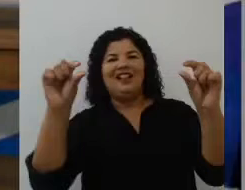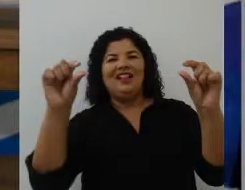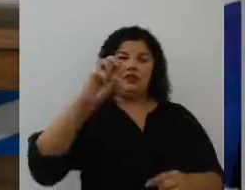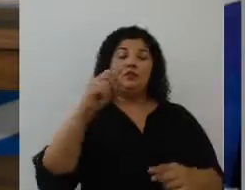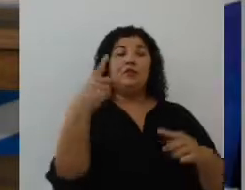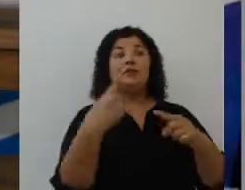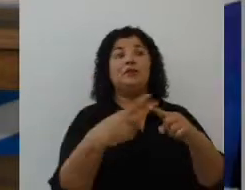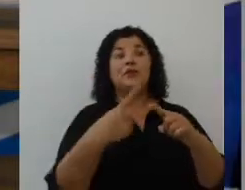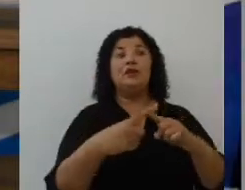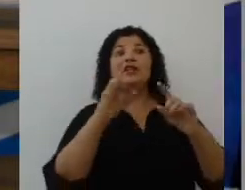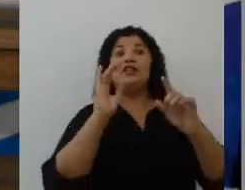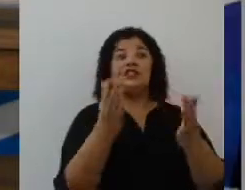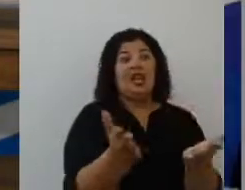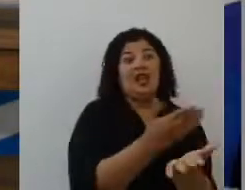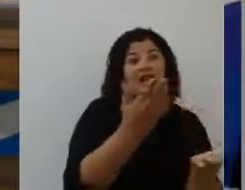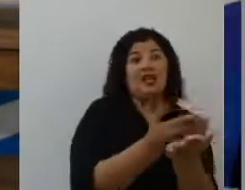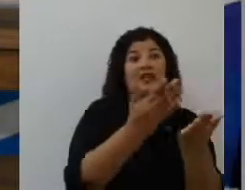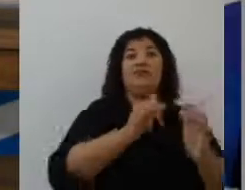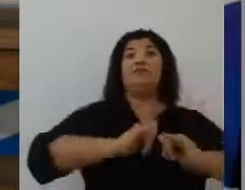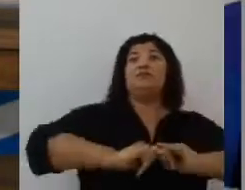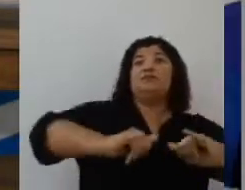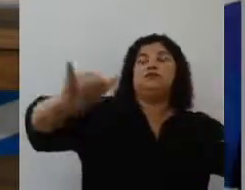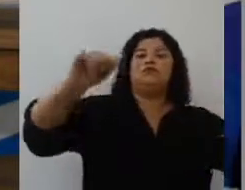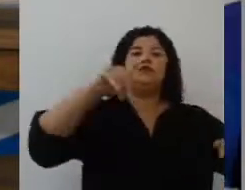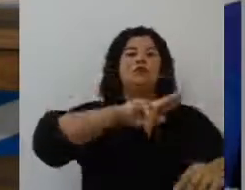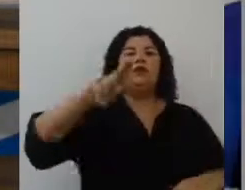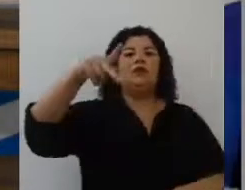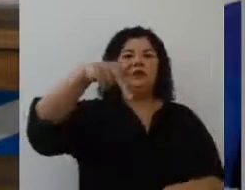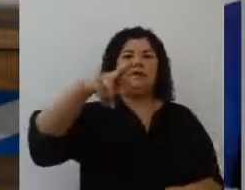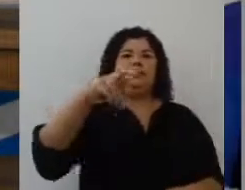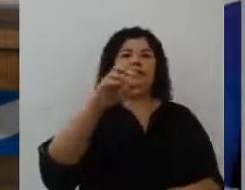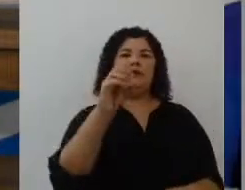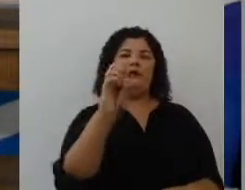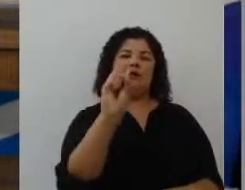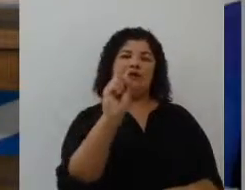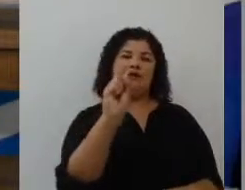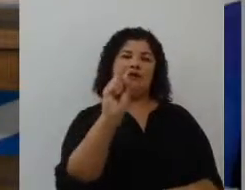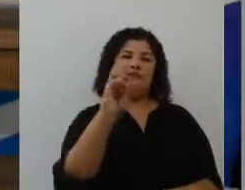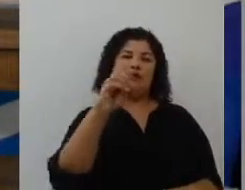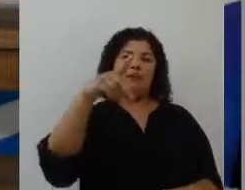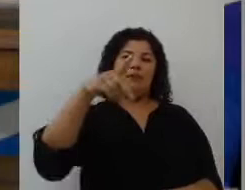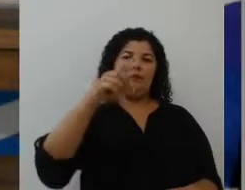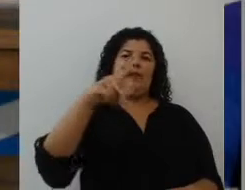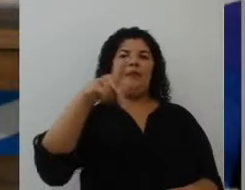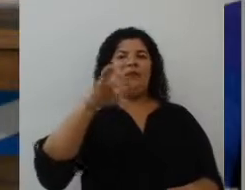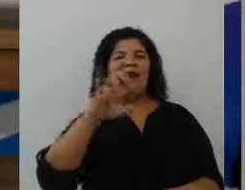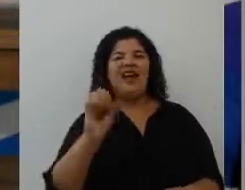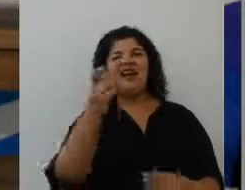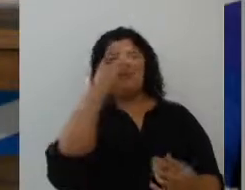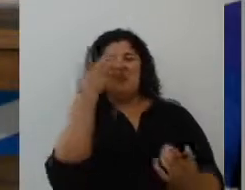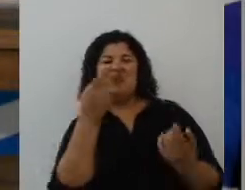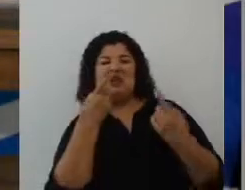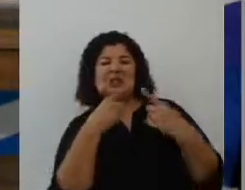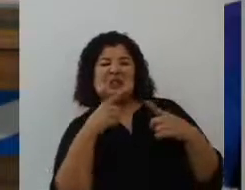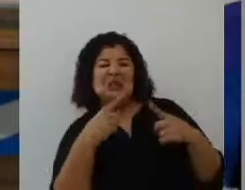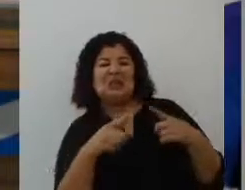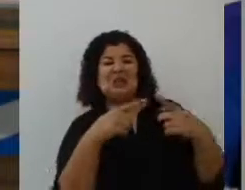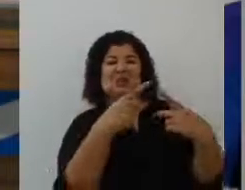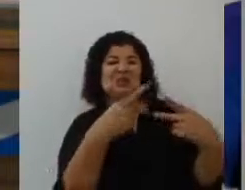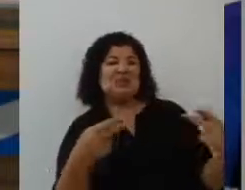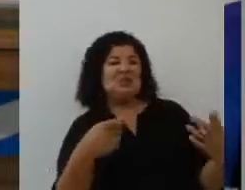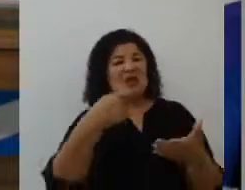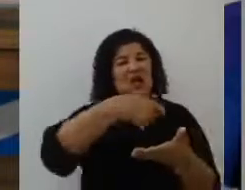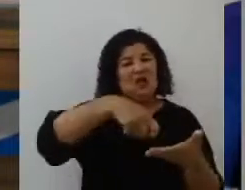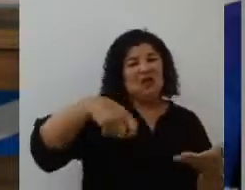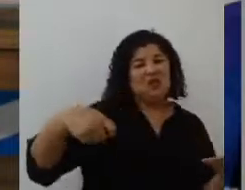livro chamado Prosopopeia, do Bento Teixeira, né? Um livro, inclusive, não tão bem aceito pela crítica. Dizem que ele faz meio que um plágio lá